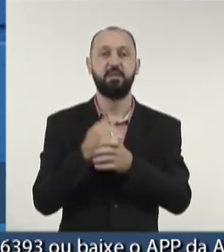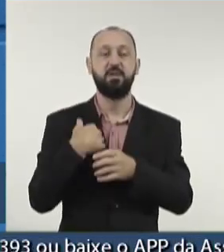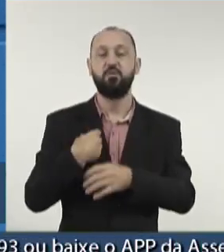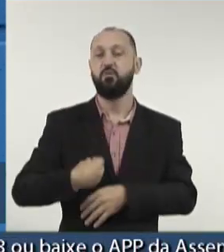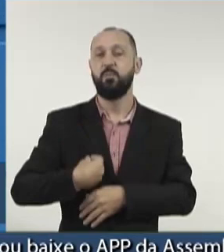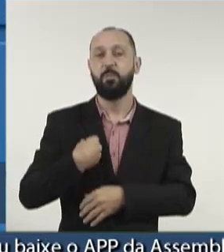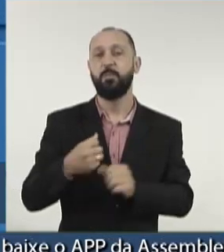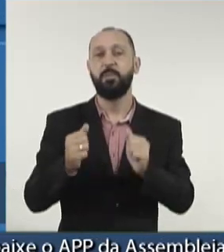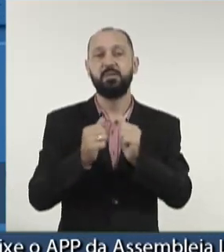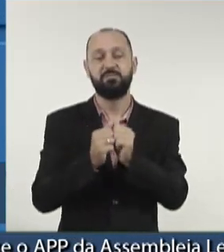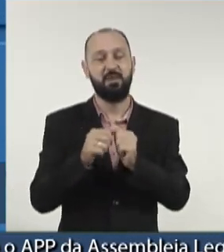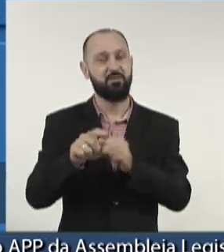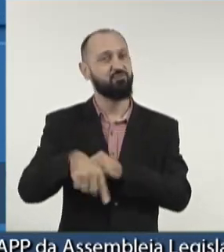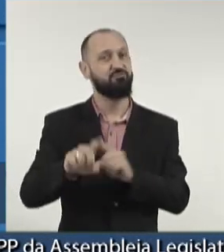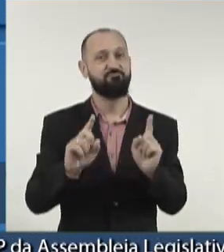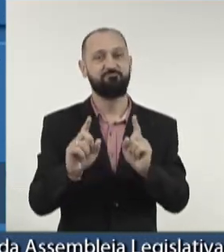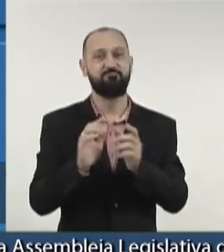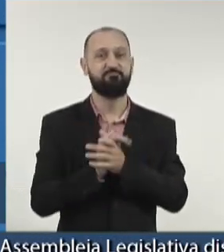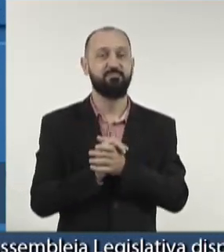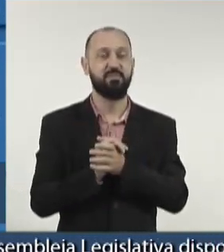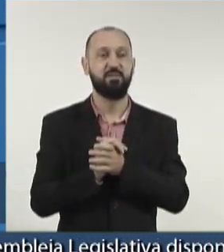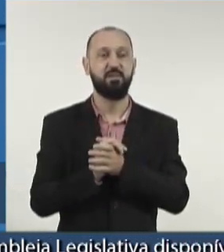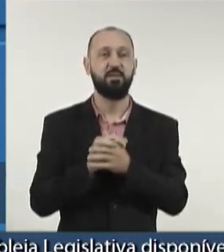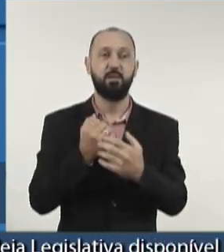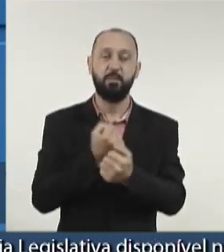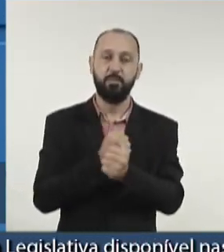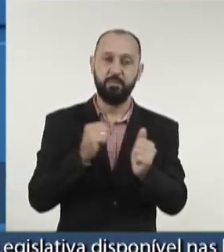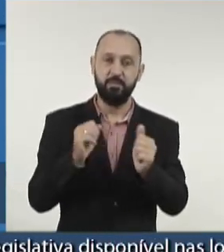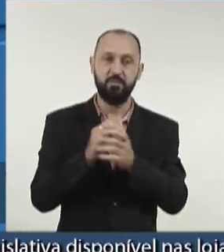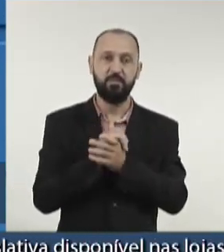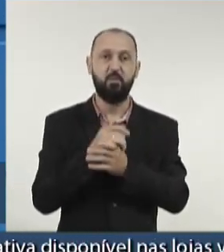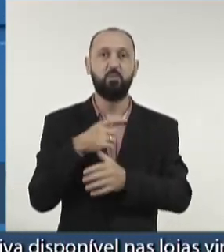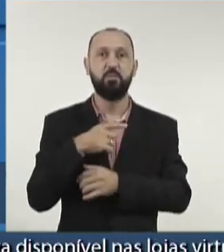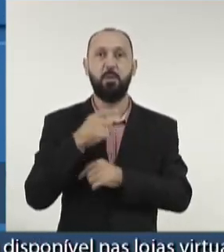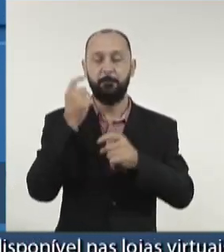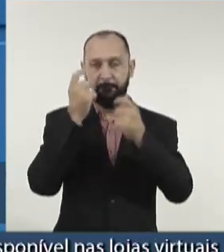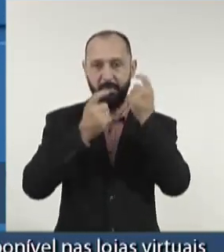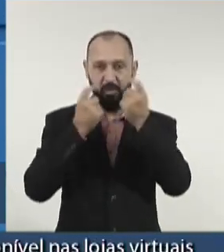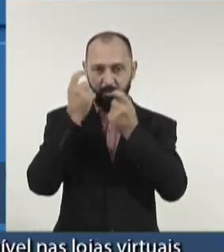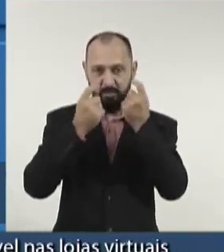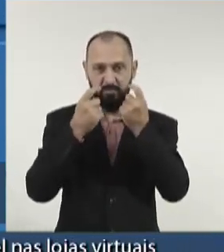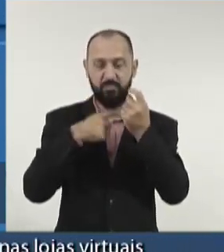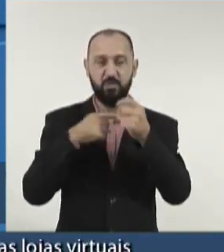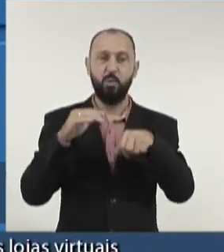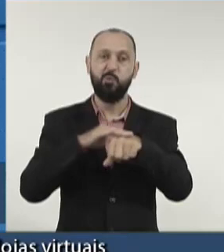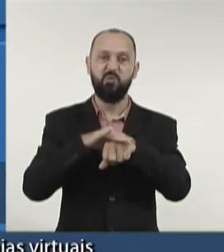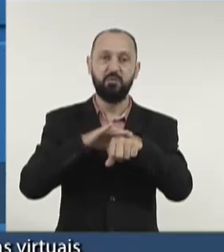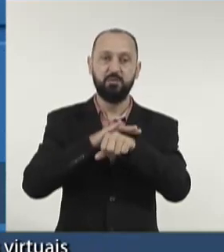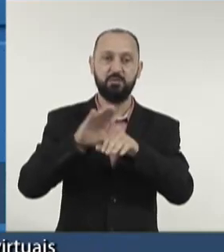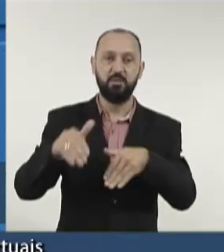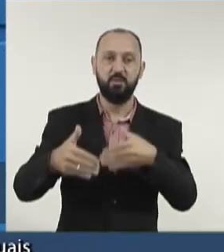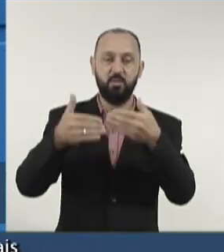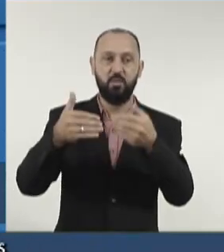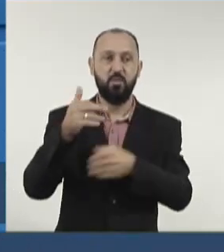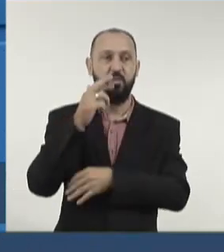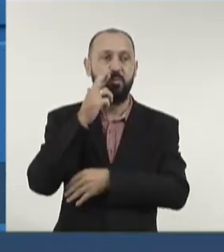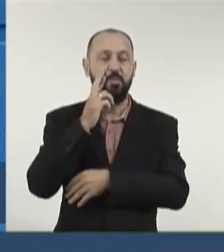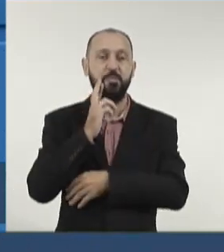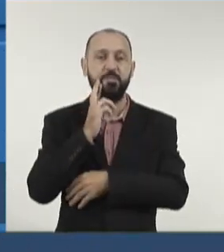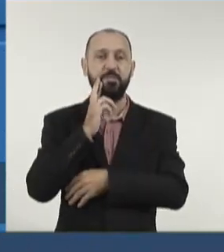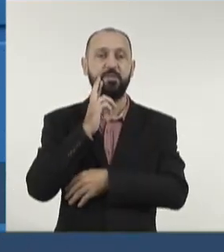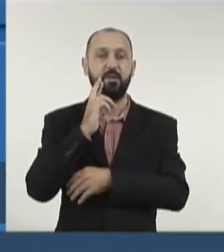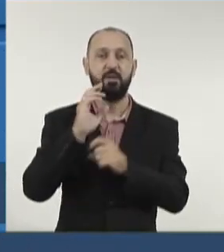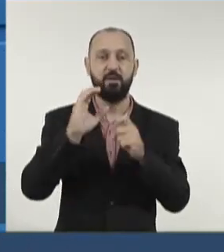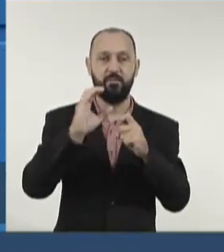parte desse plano, né? E isso inviabilizaria. Eu tenho uma preocupação, até falei hoje com o governador, a Cacems